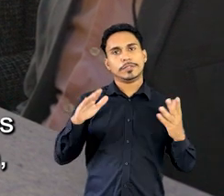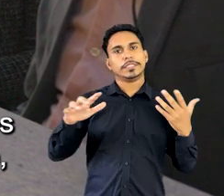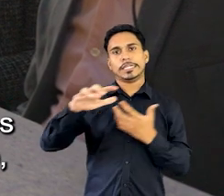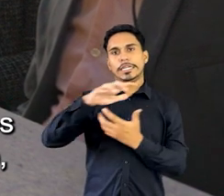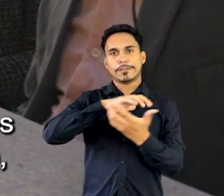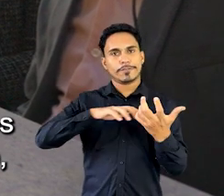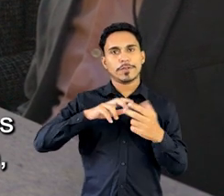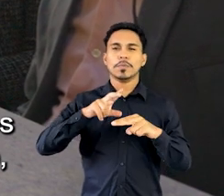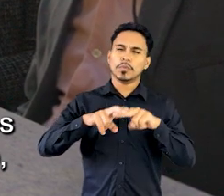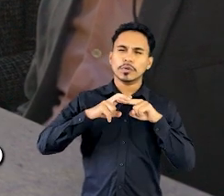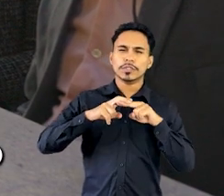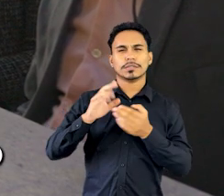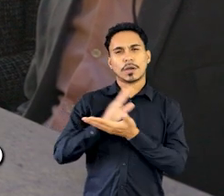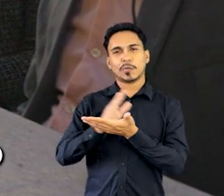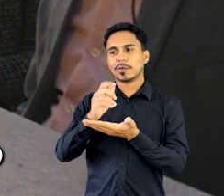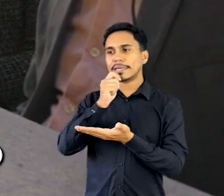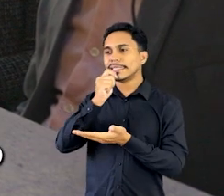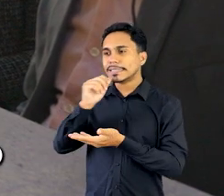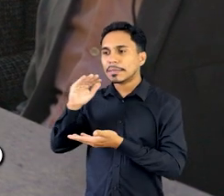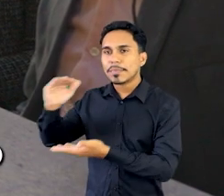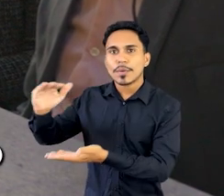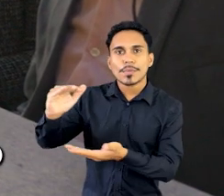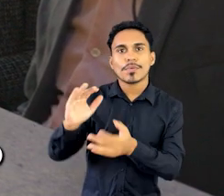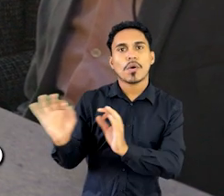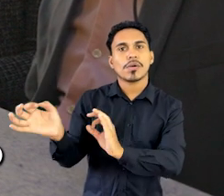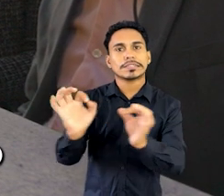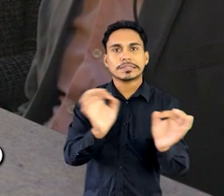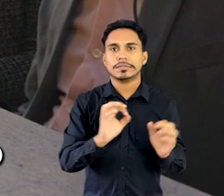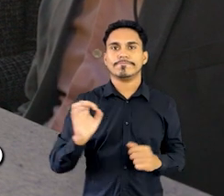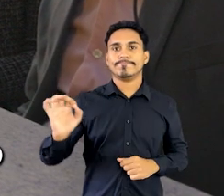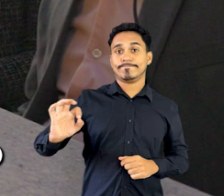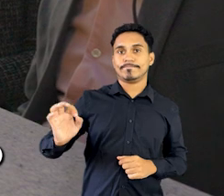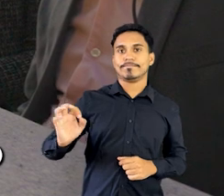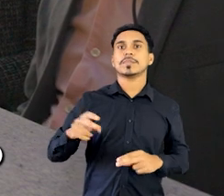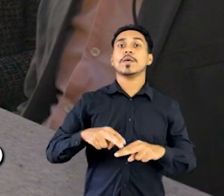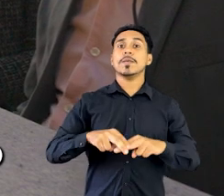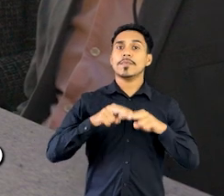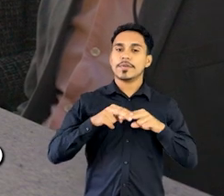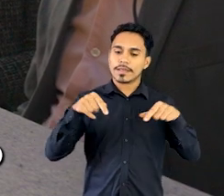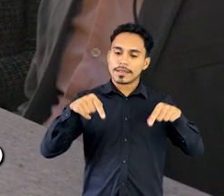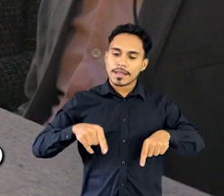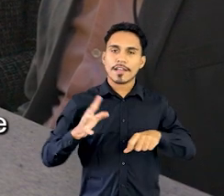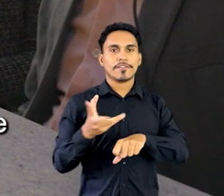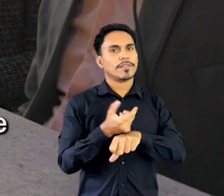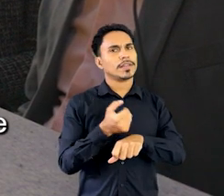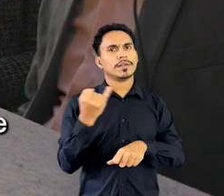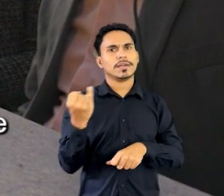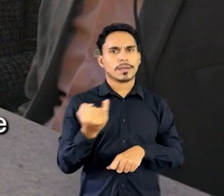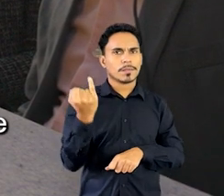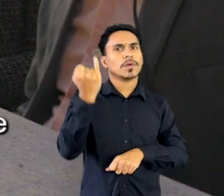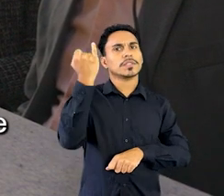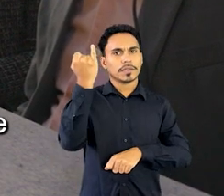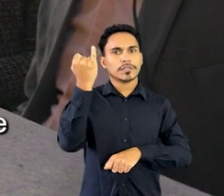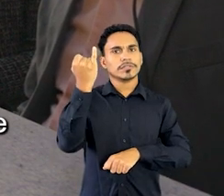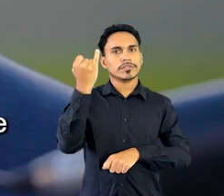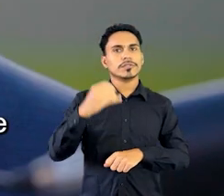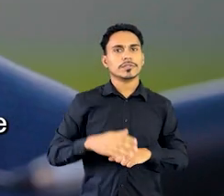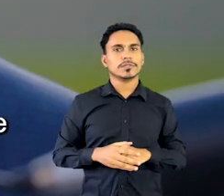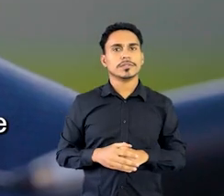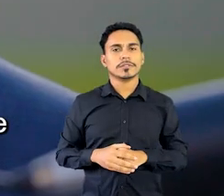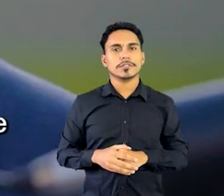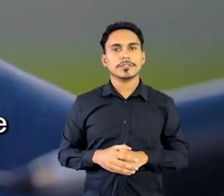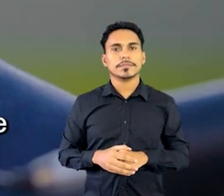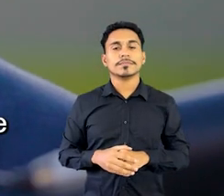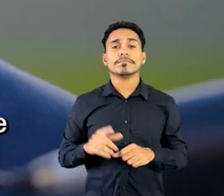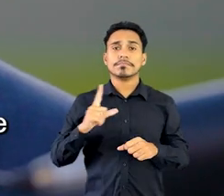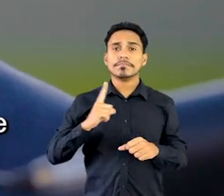estamos no momento de greve Então acho que a gente precisa conversar sobre isso eu acho que esse evento é um evento muito oportuno a o conif também tem um evento de forma